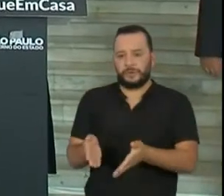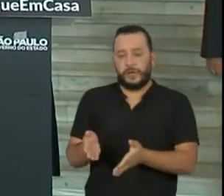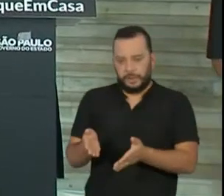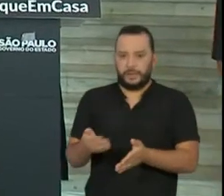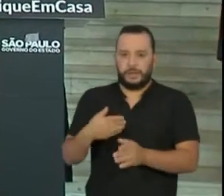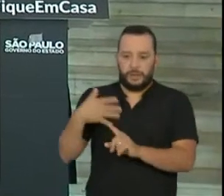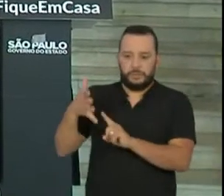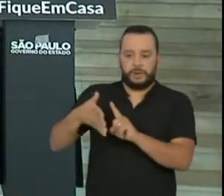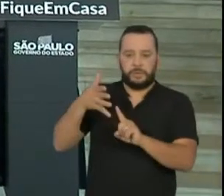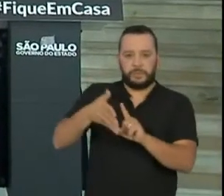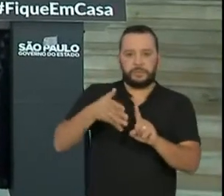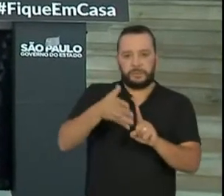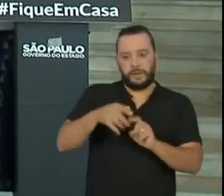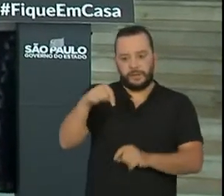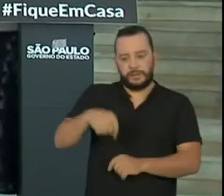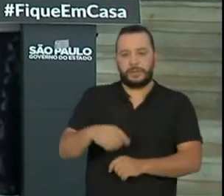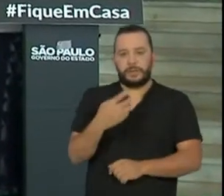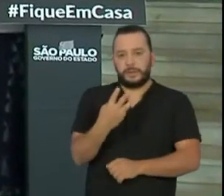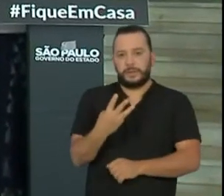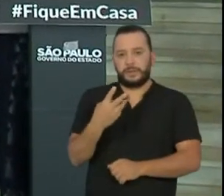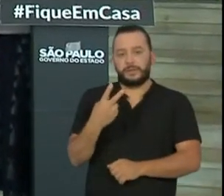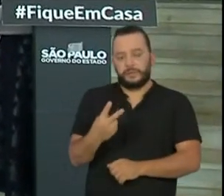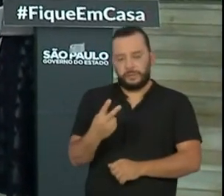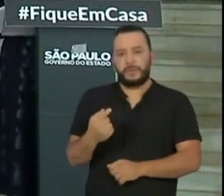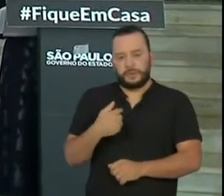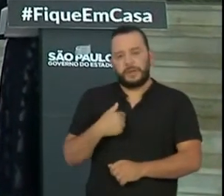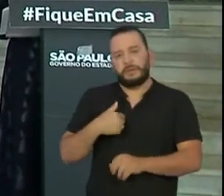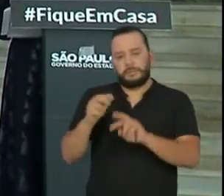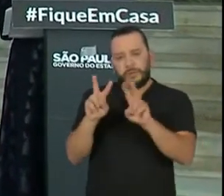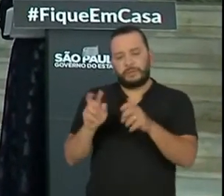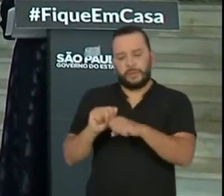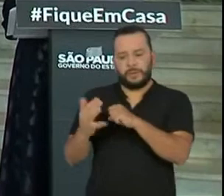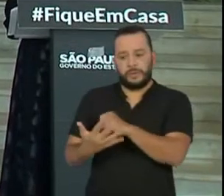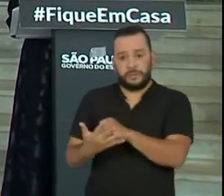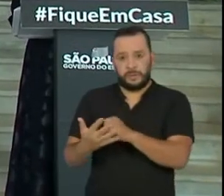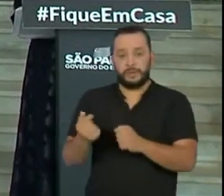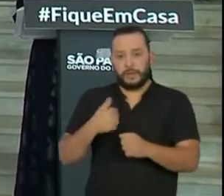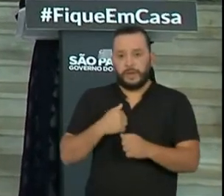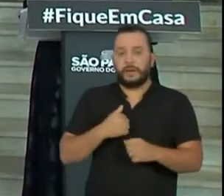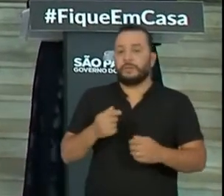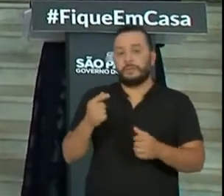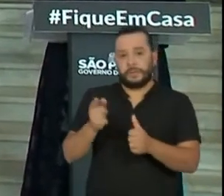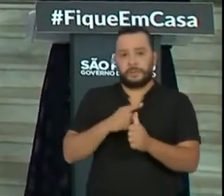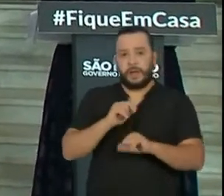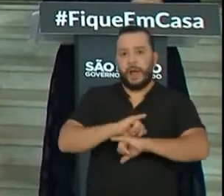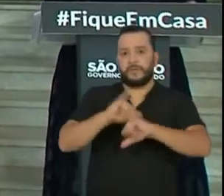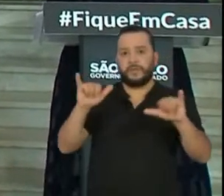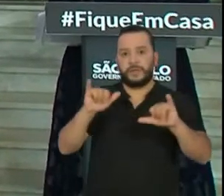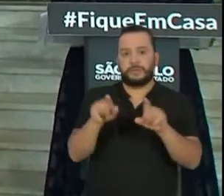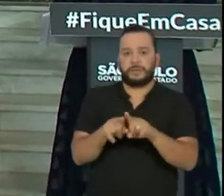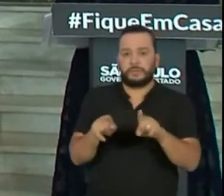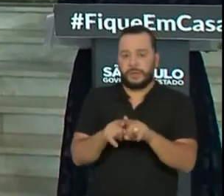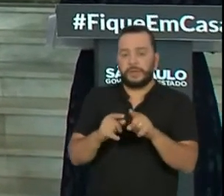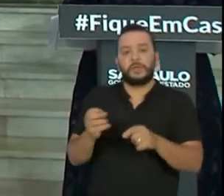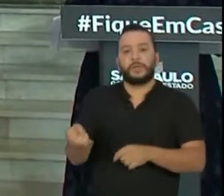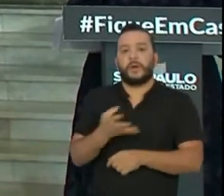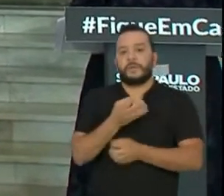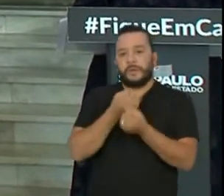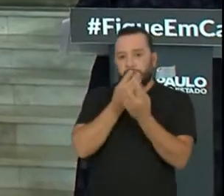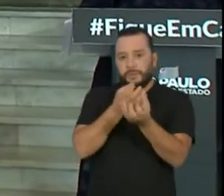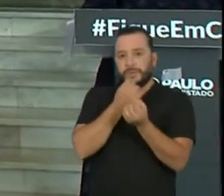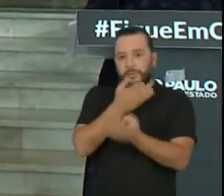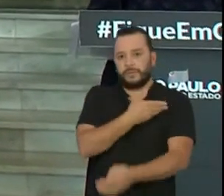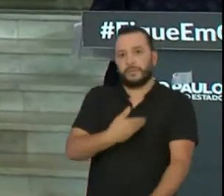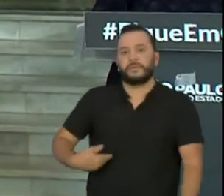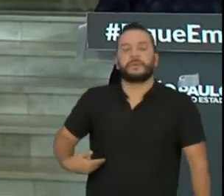coronavírus e, como sempre, iniciamos com algumas mensagens e depois as informações, as novas informações do Governo do Estado de